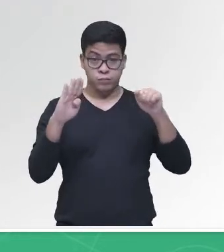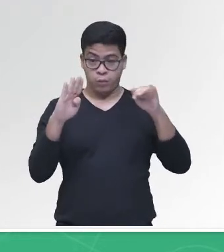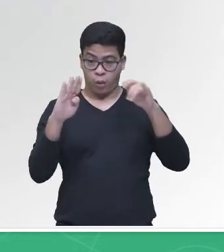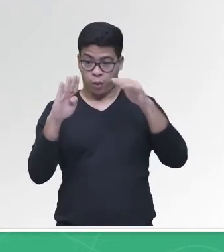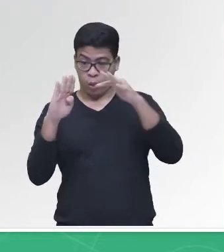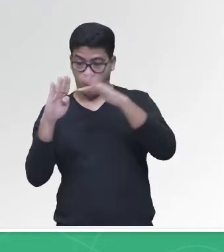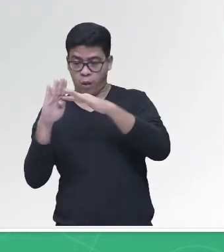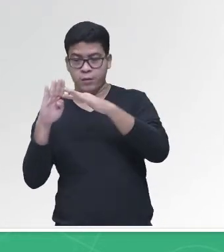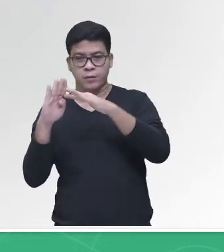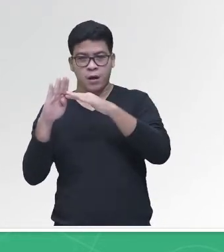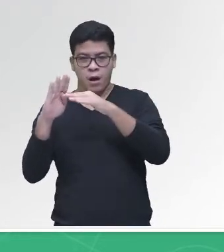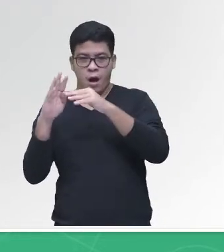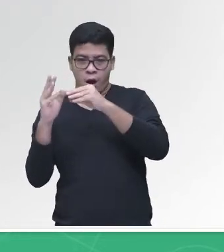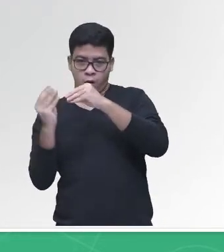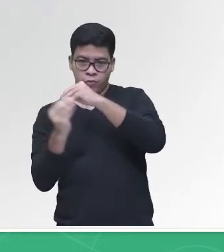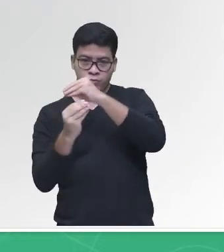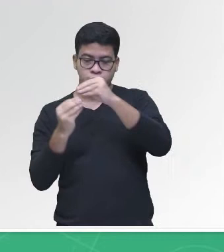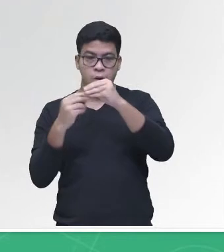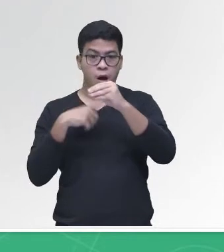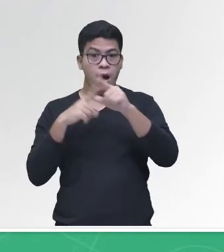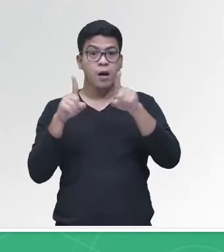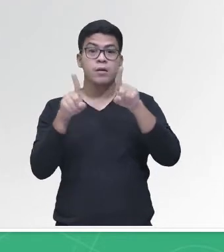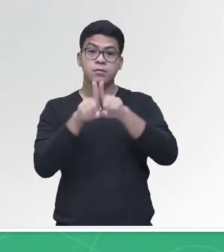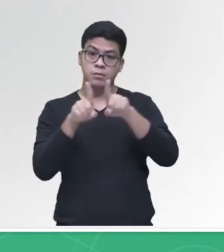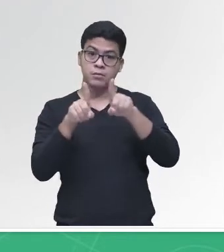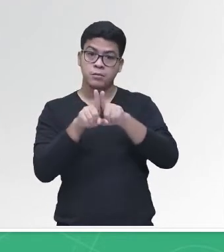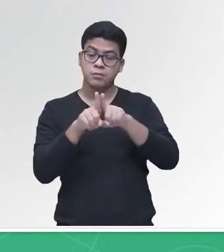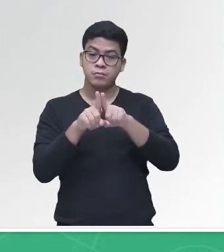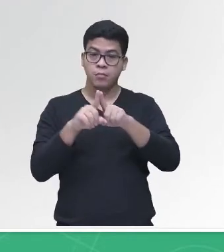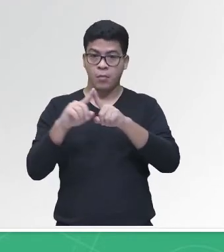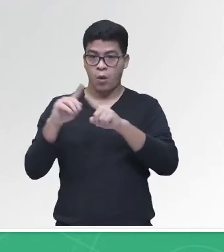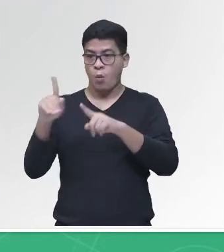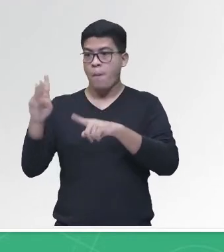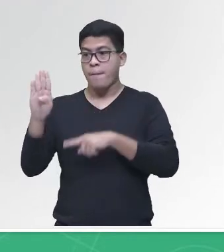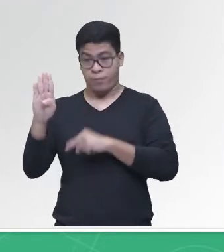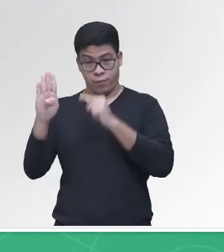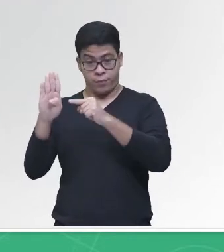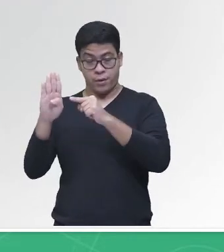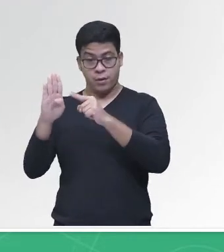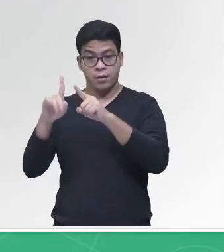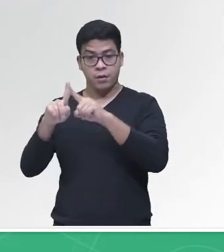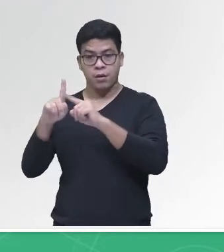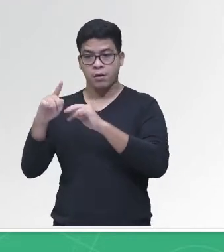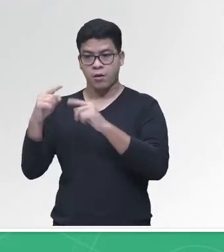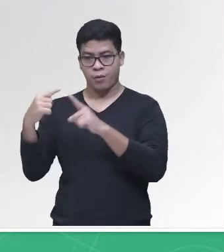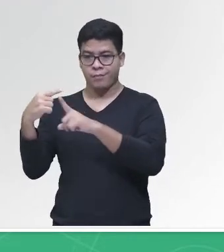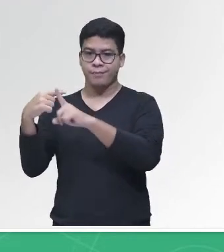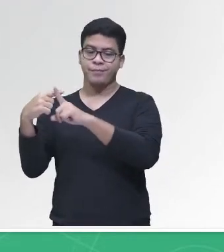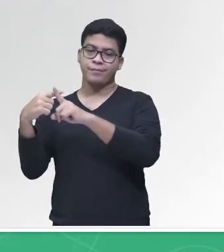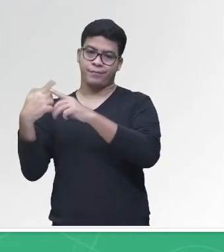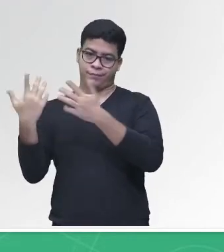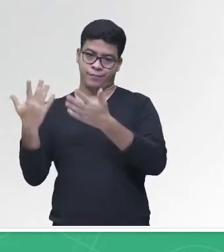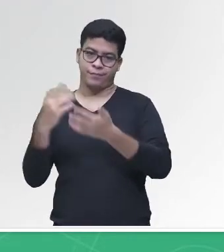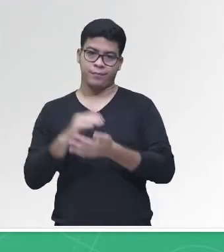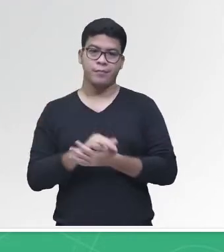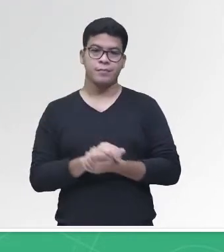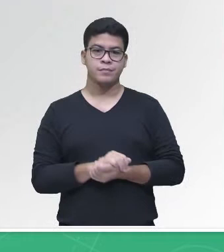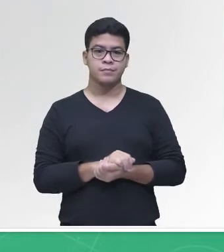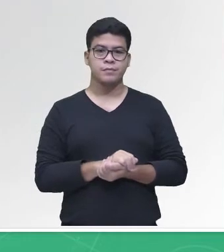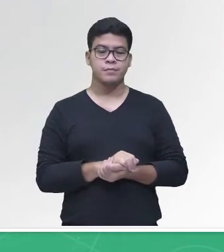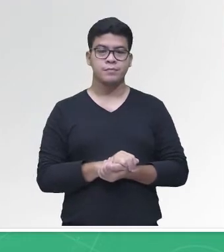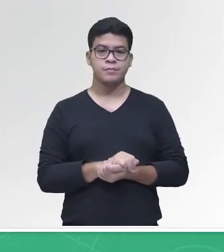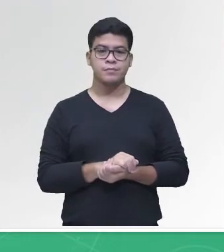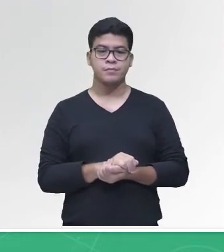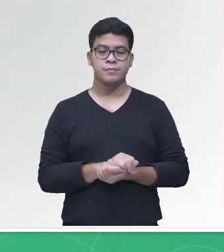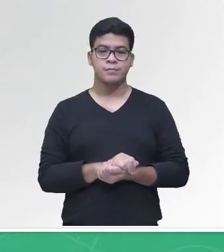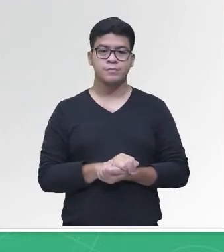com excessos de elétrons depois do contato. Aí você tem o quê? A condição inicial, que os 2